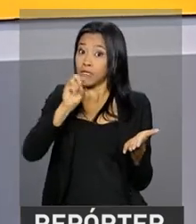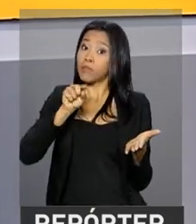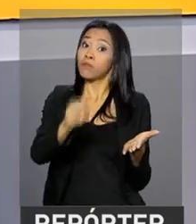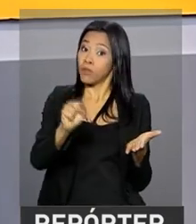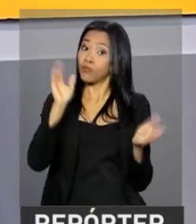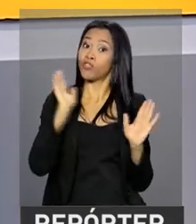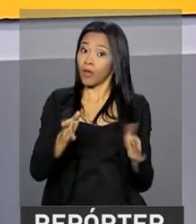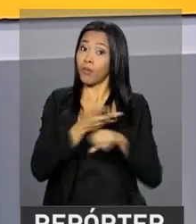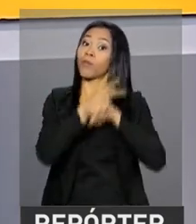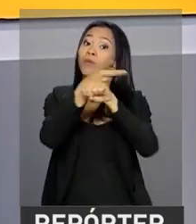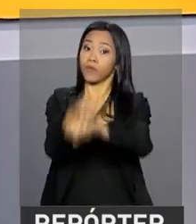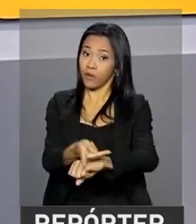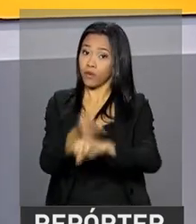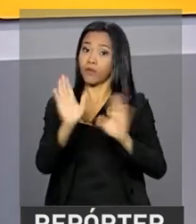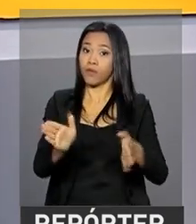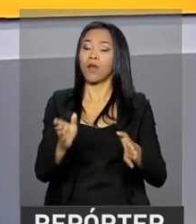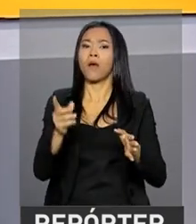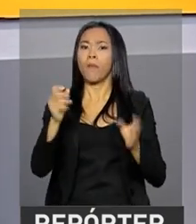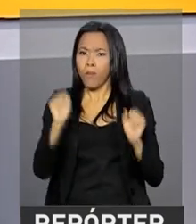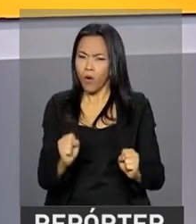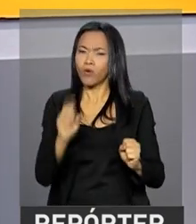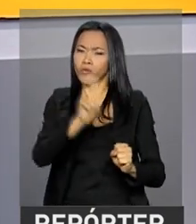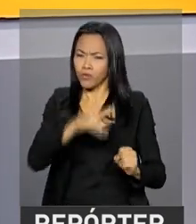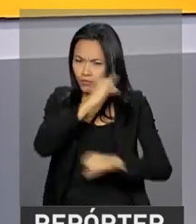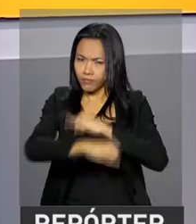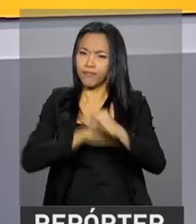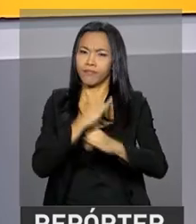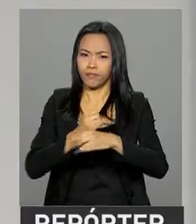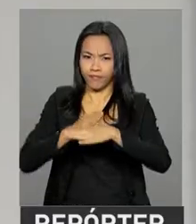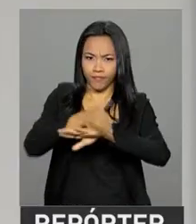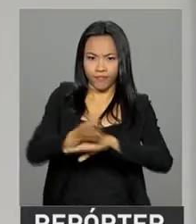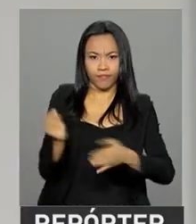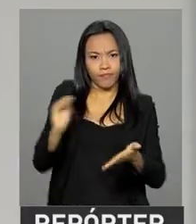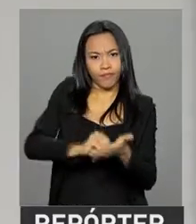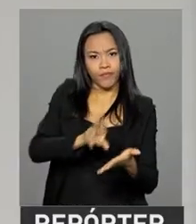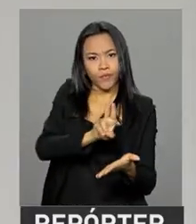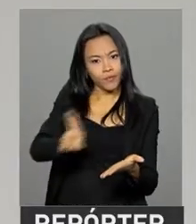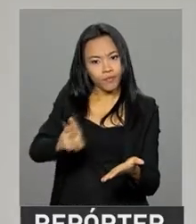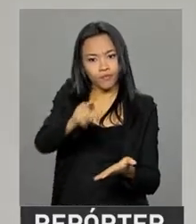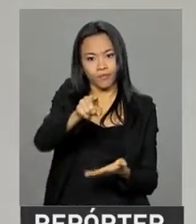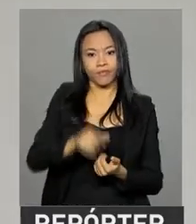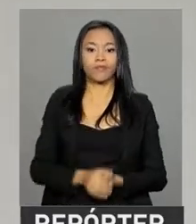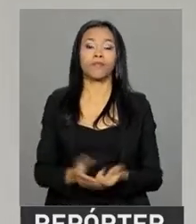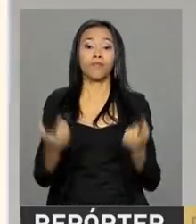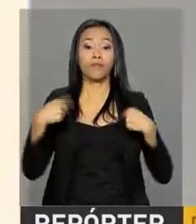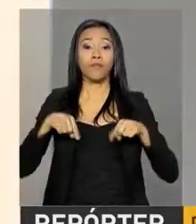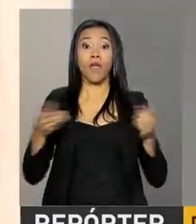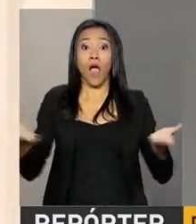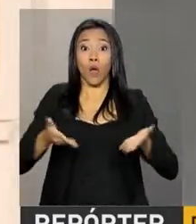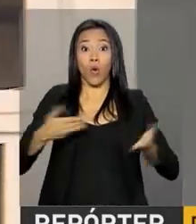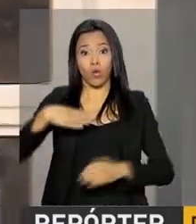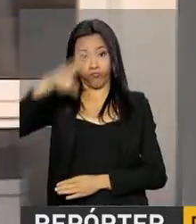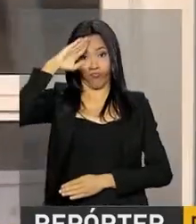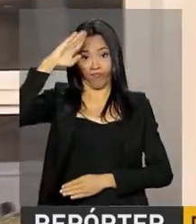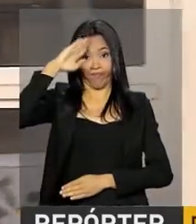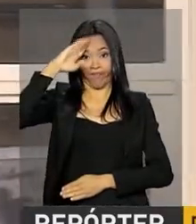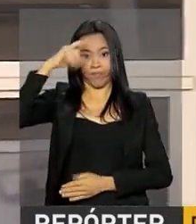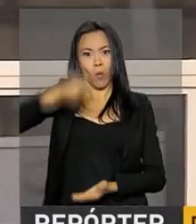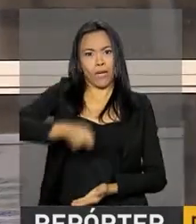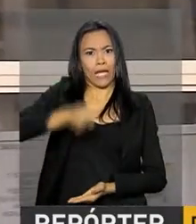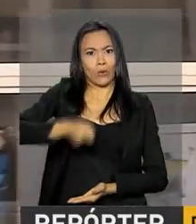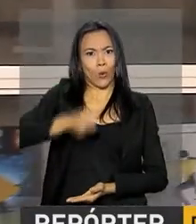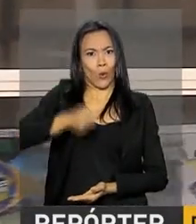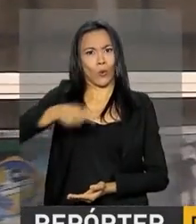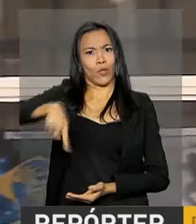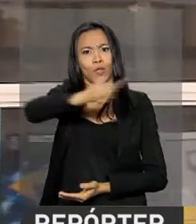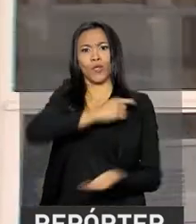processo o alistamento pode ser feito pela internet agora o alistamento militar obrigatório aquele